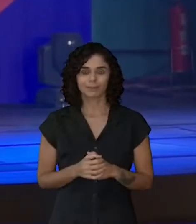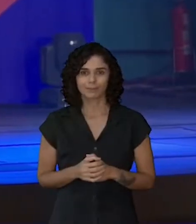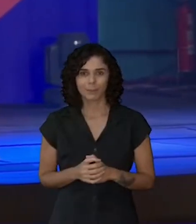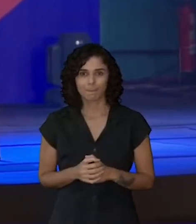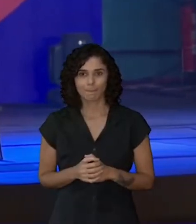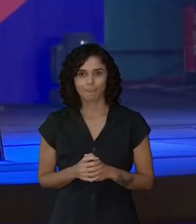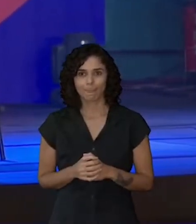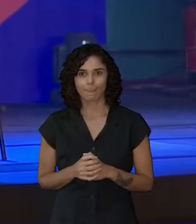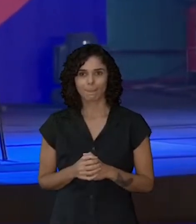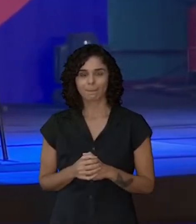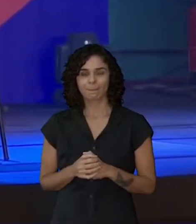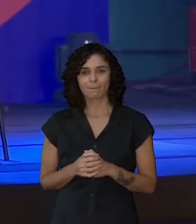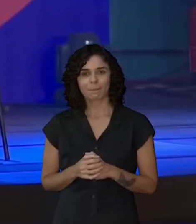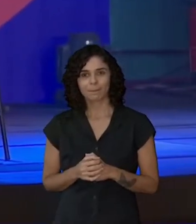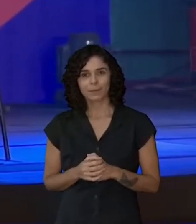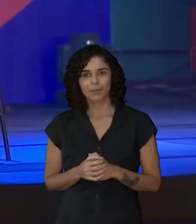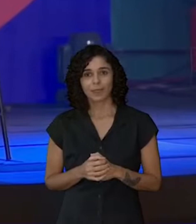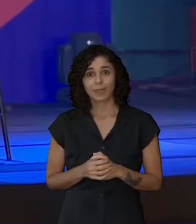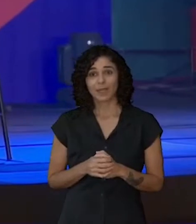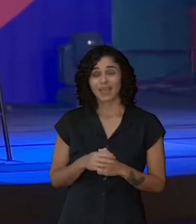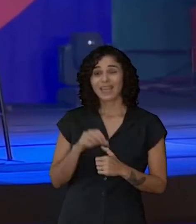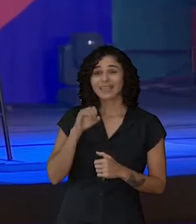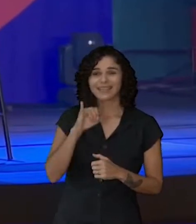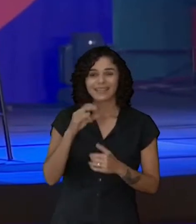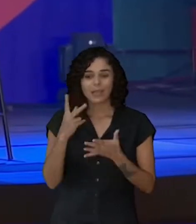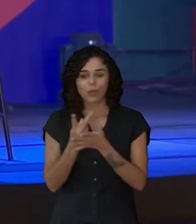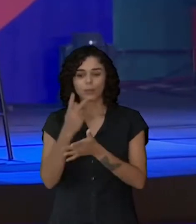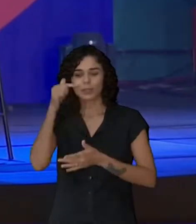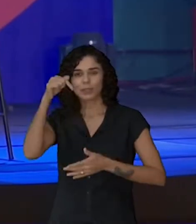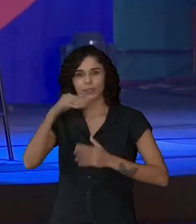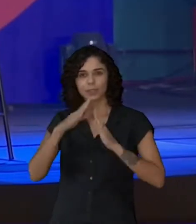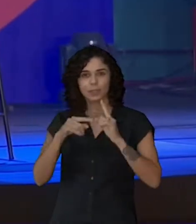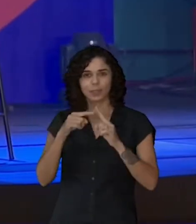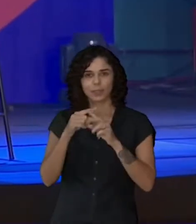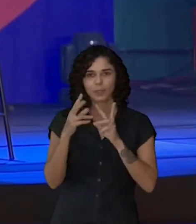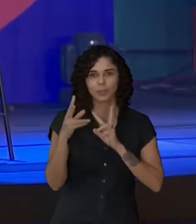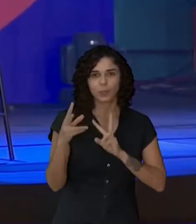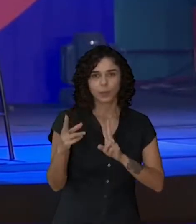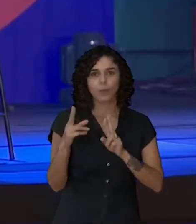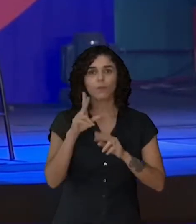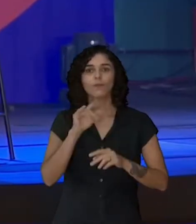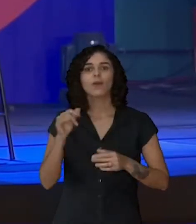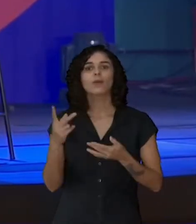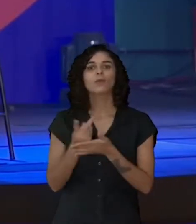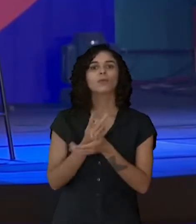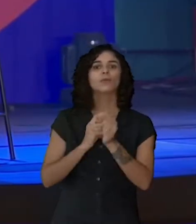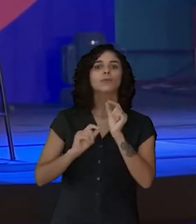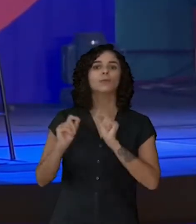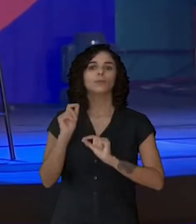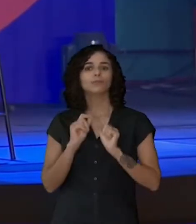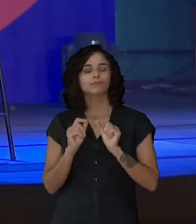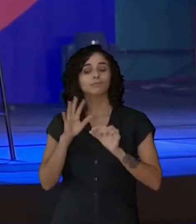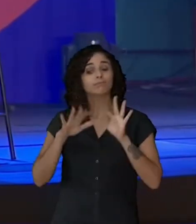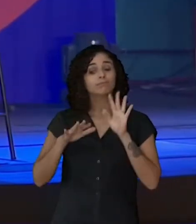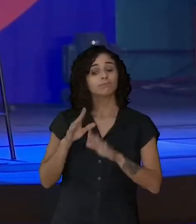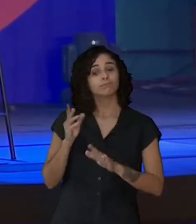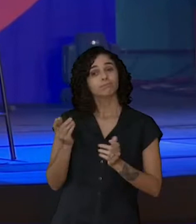Sabe o que vai acontecer se isso começar aqui? Tem uma grande chance desse ser você.